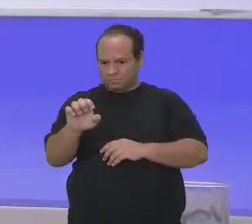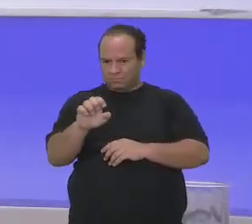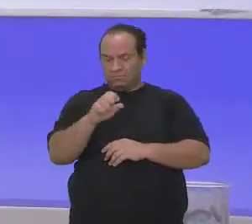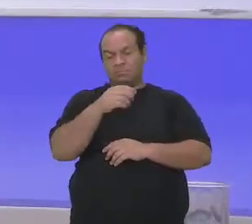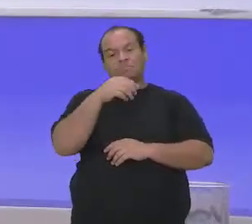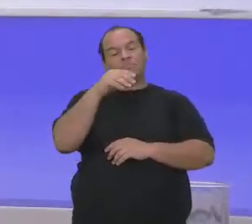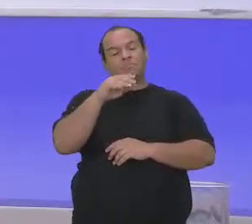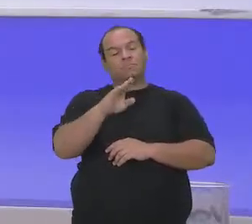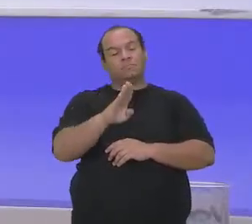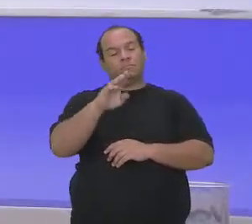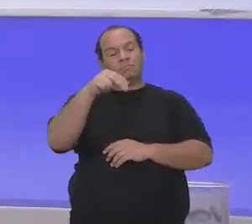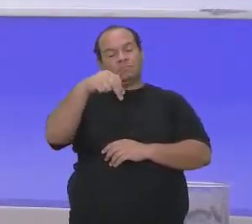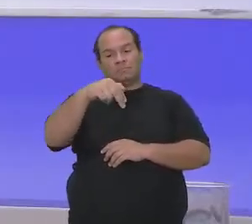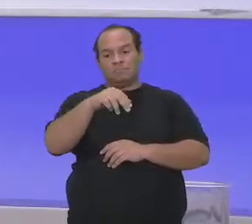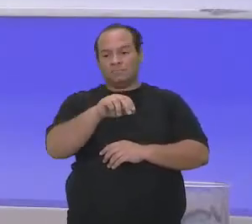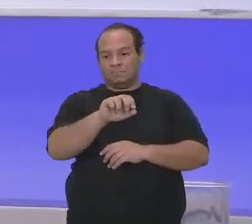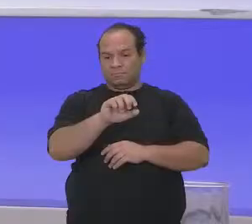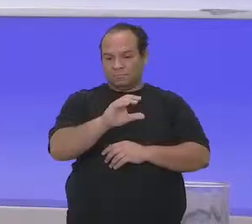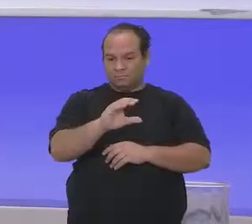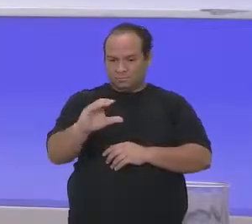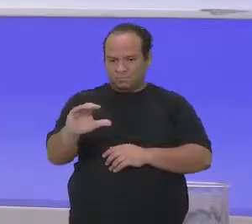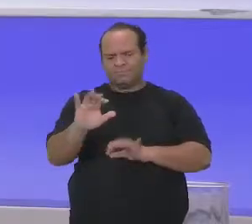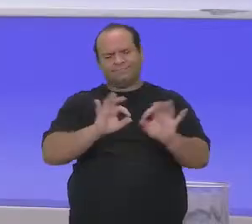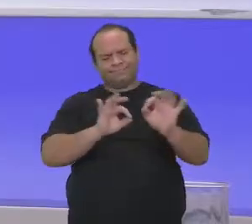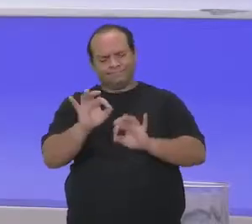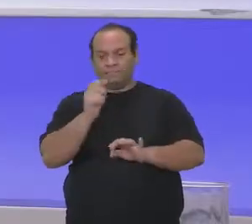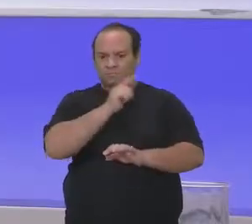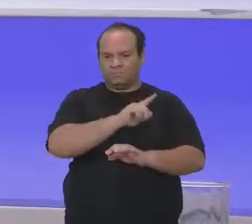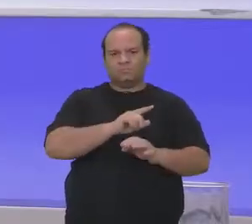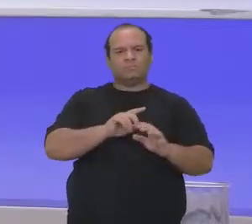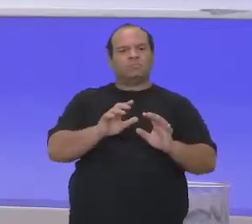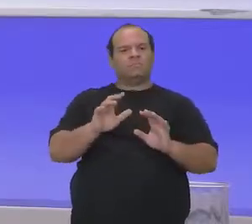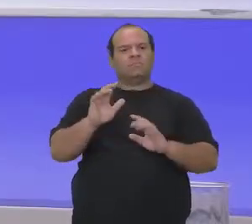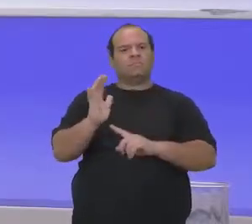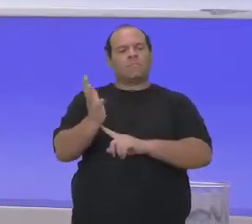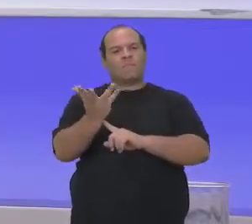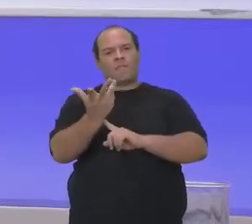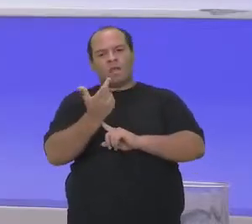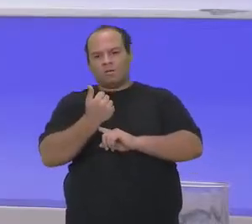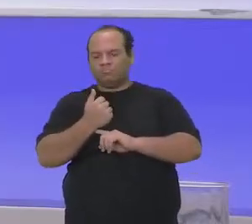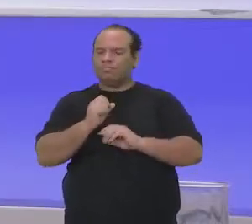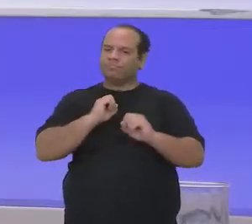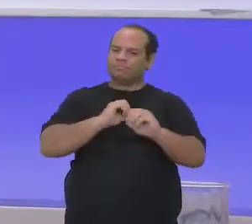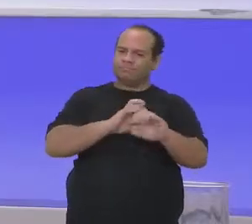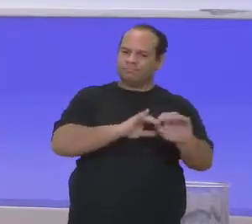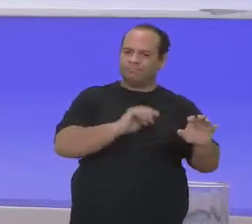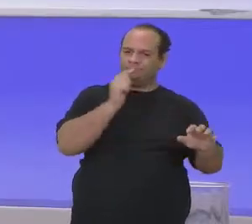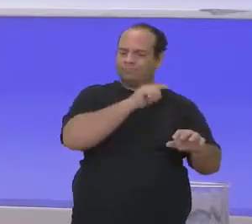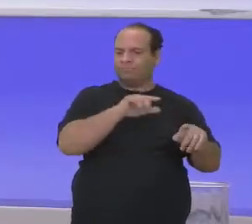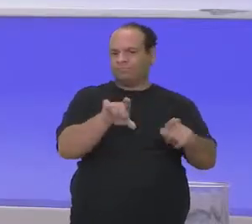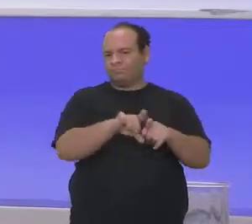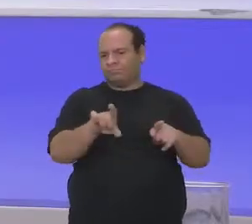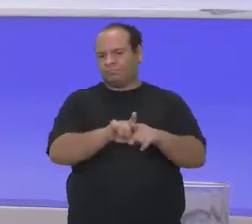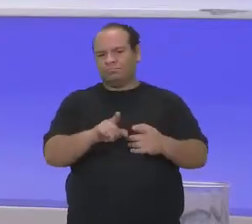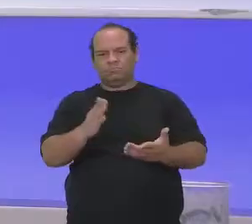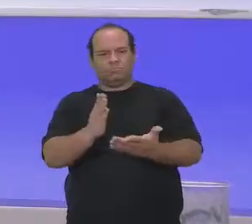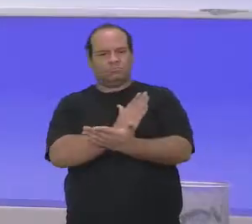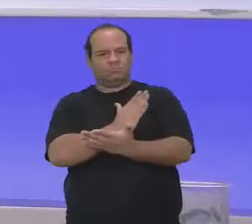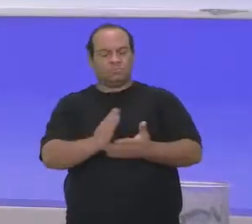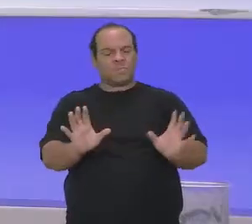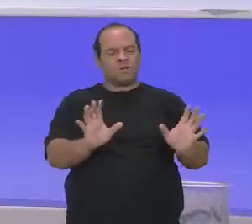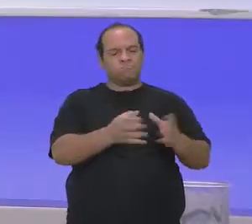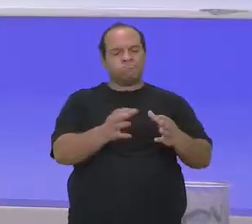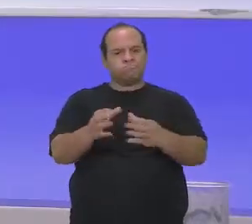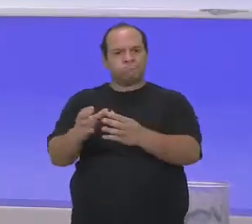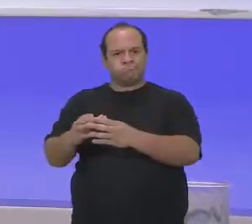energética. No Festival Energia em Jogo, a gente trabalhou muito com a arte e educação, onde a gente dividia os alunos em turma, a